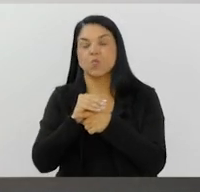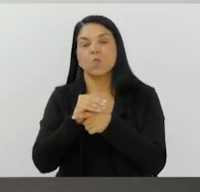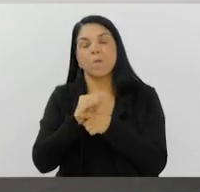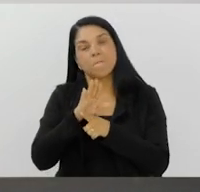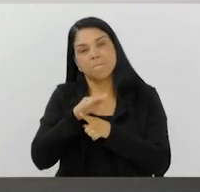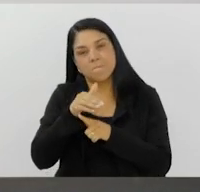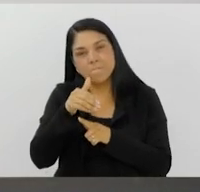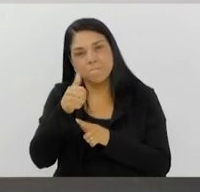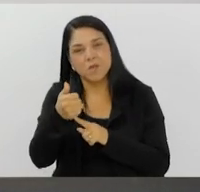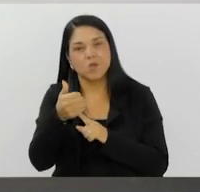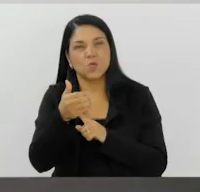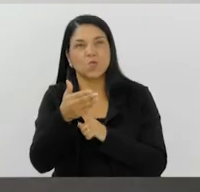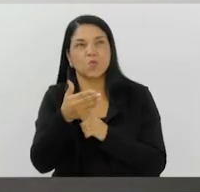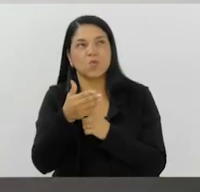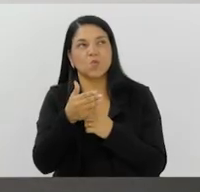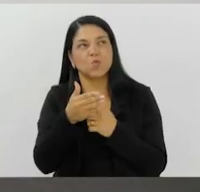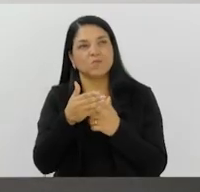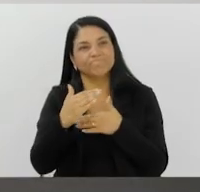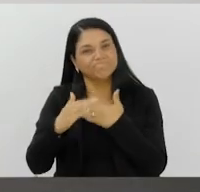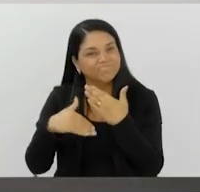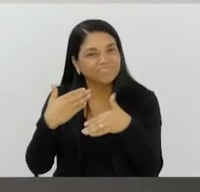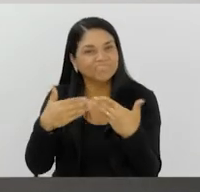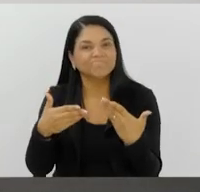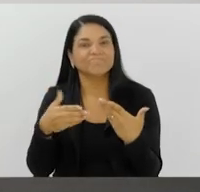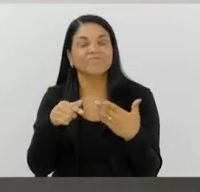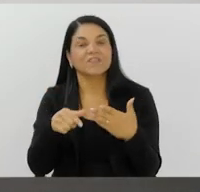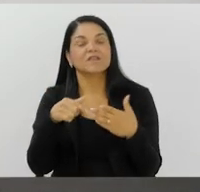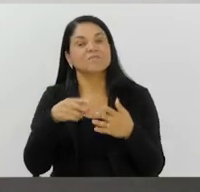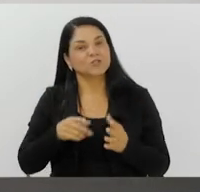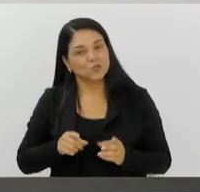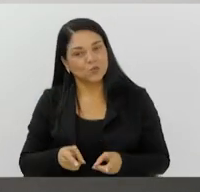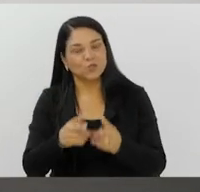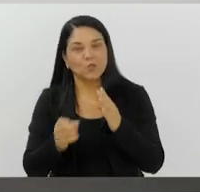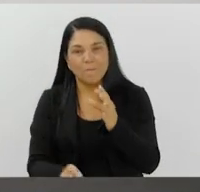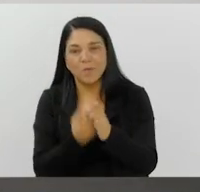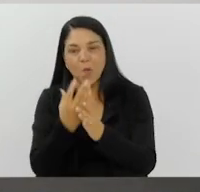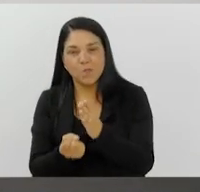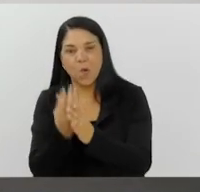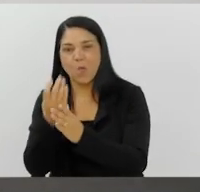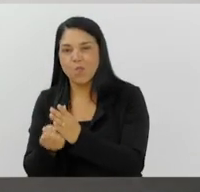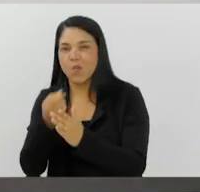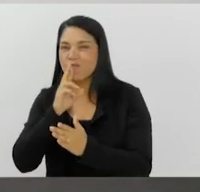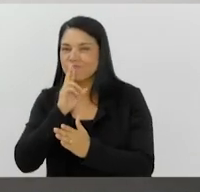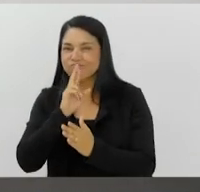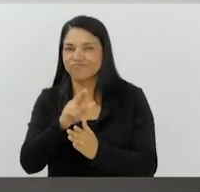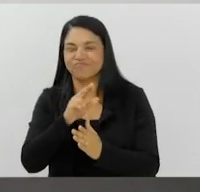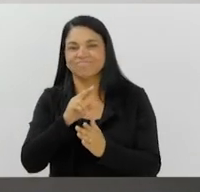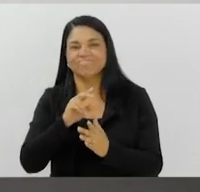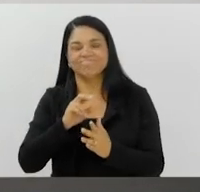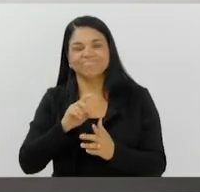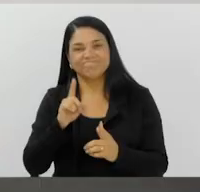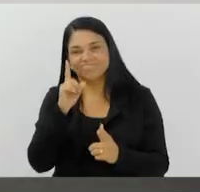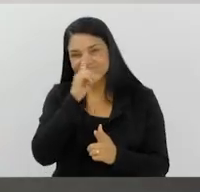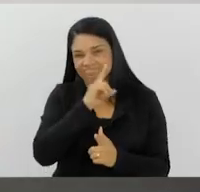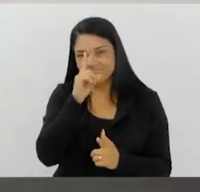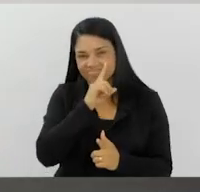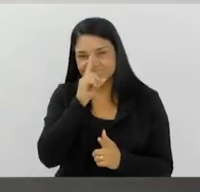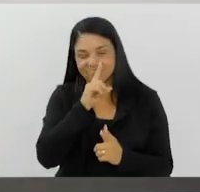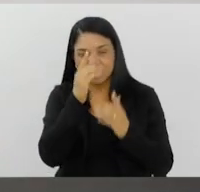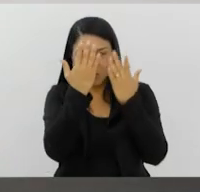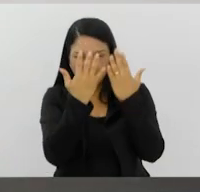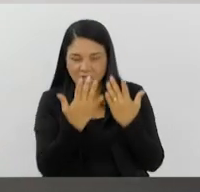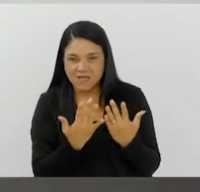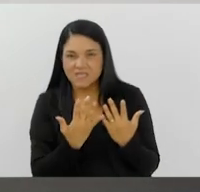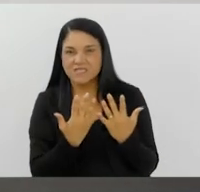eh nos últimos anos mesmo assim continuam produzindo resultados muito díspares quando a gente Analisa os eh